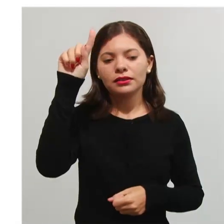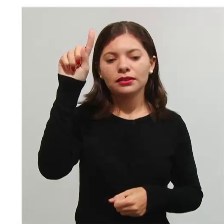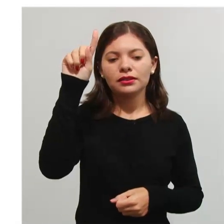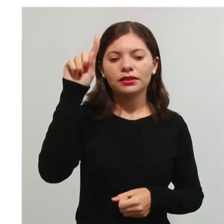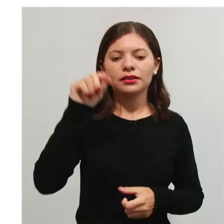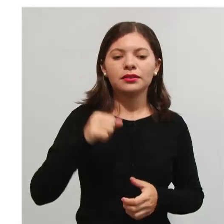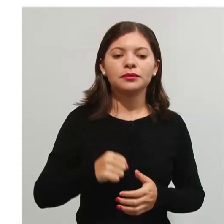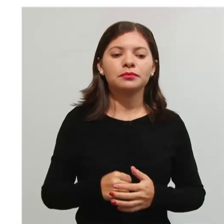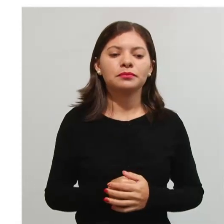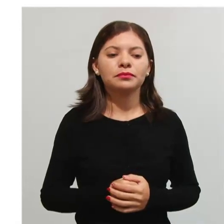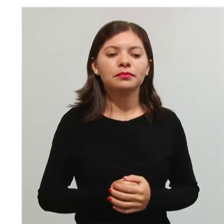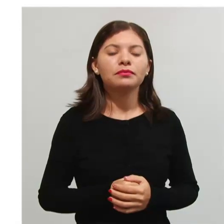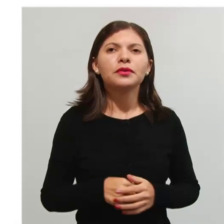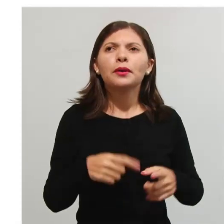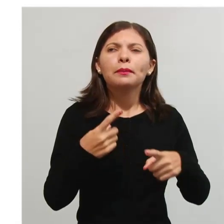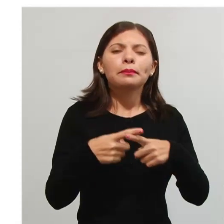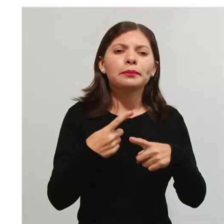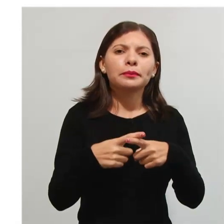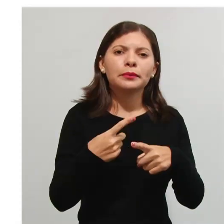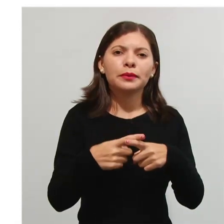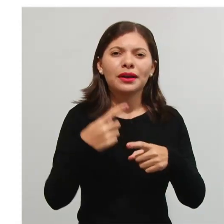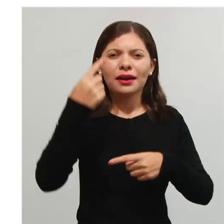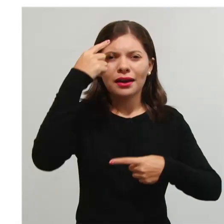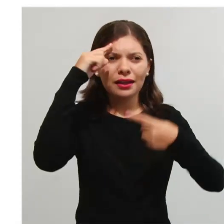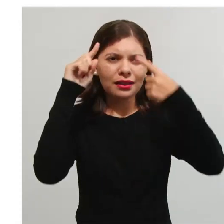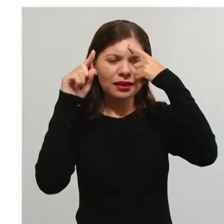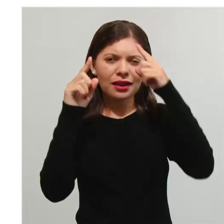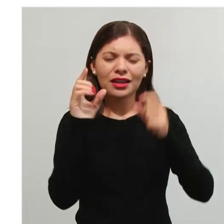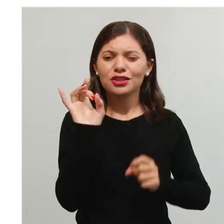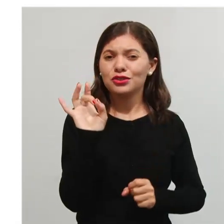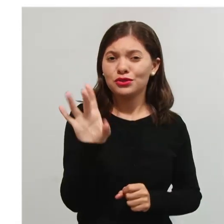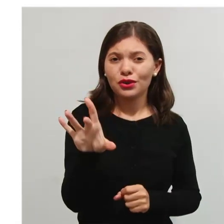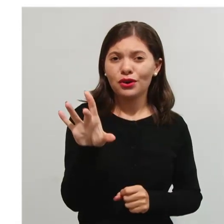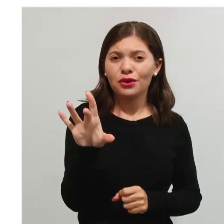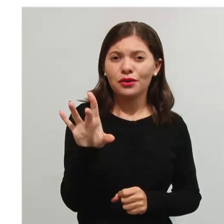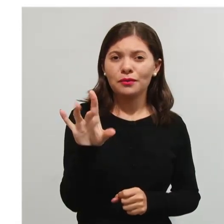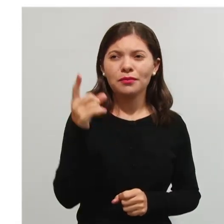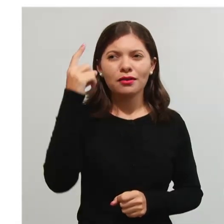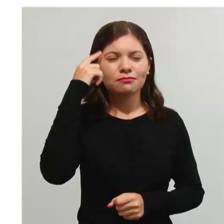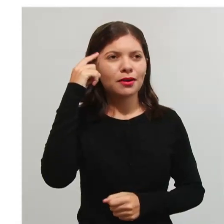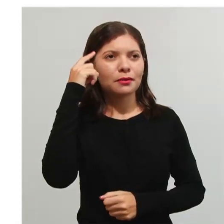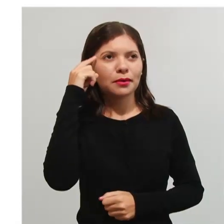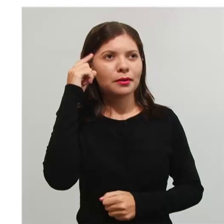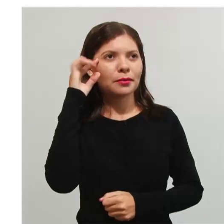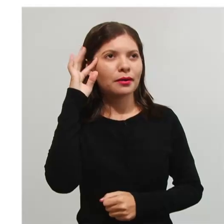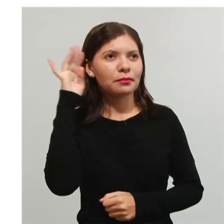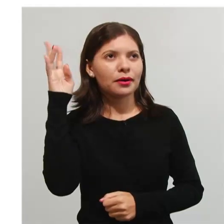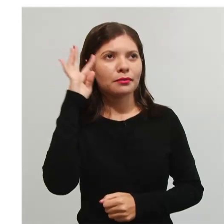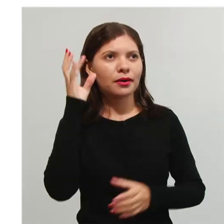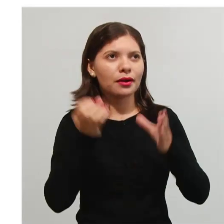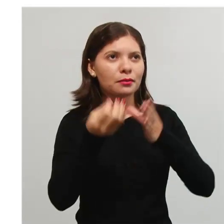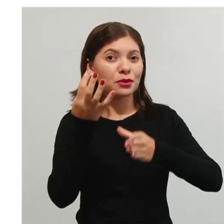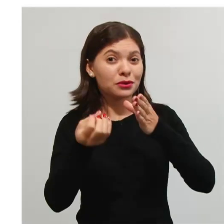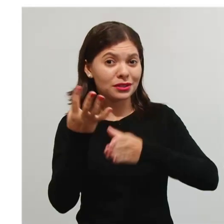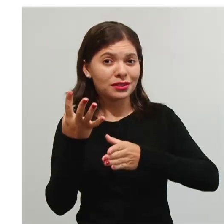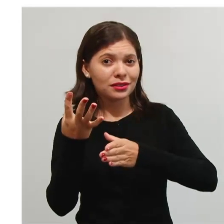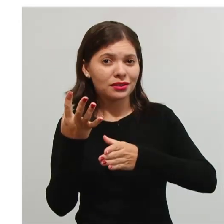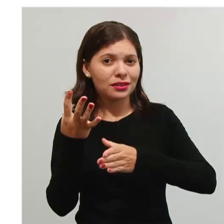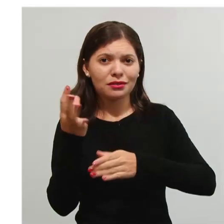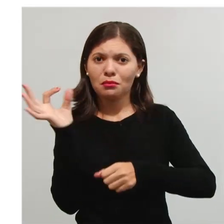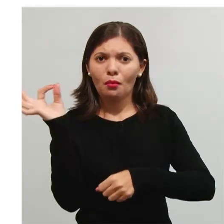da ideia. Por quê? Porque a ideia por si só, a ideia na sua mente, ela não vai